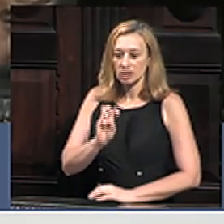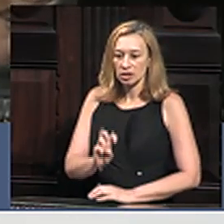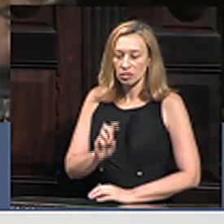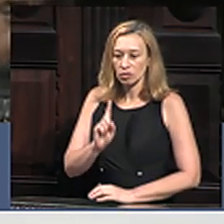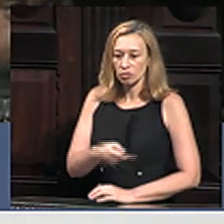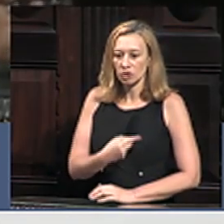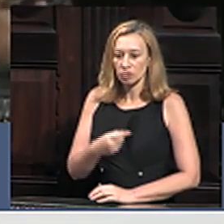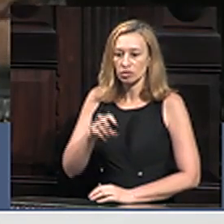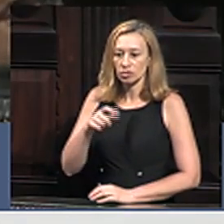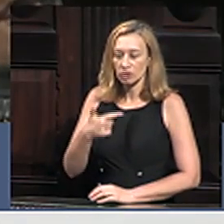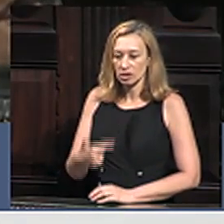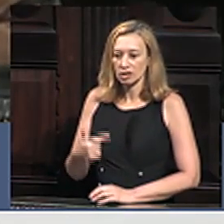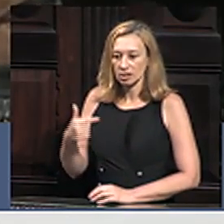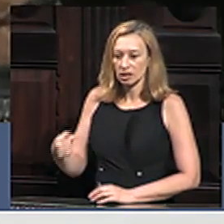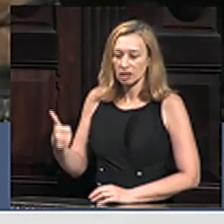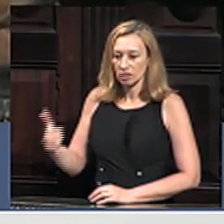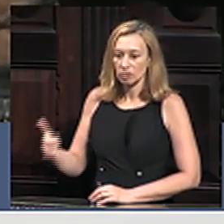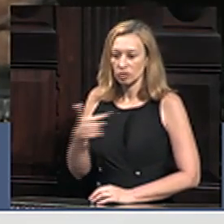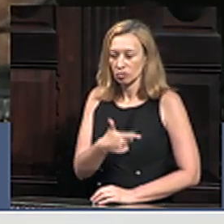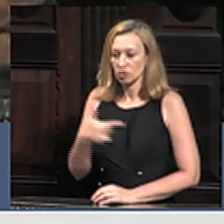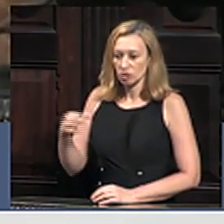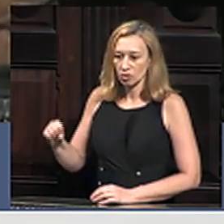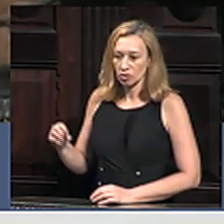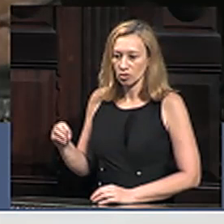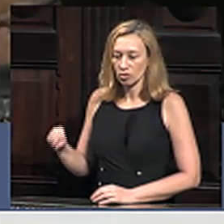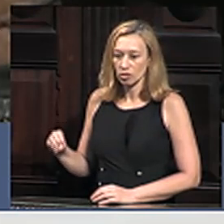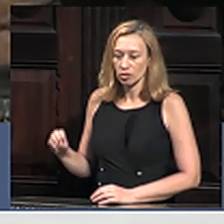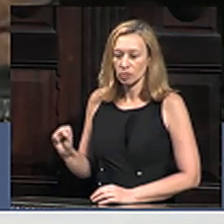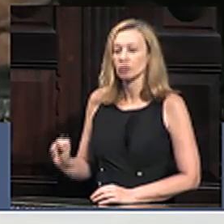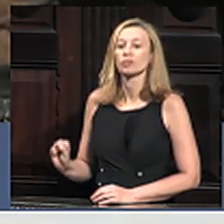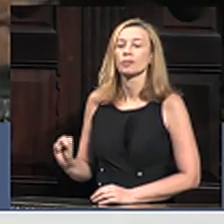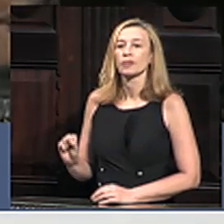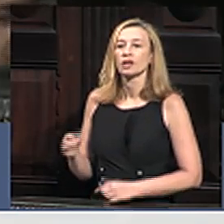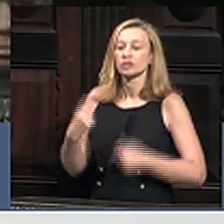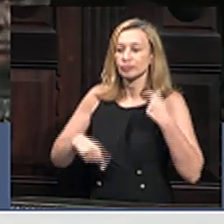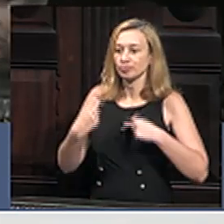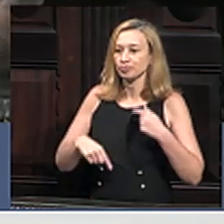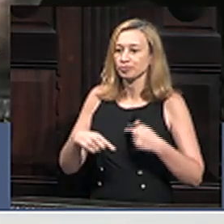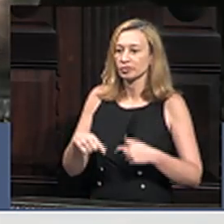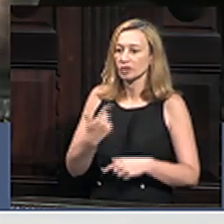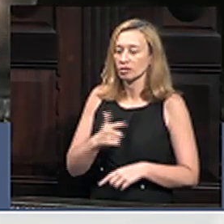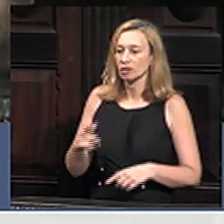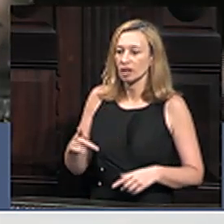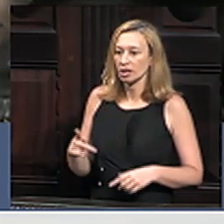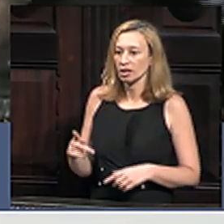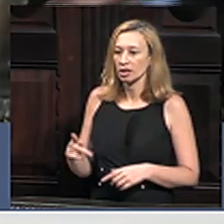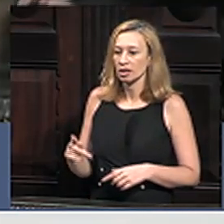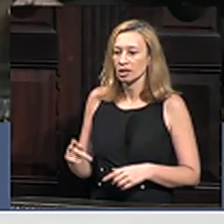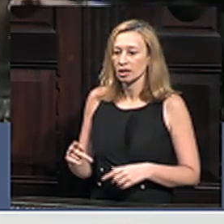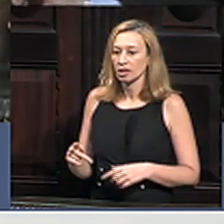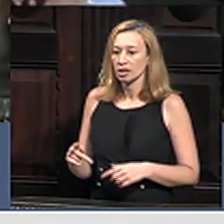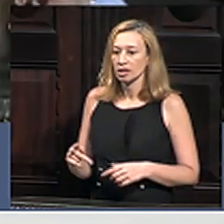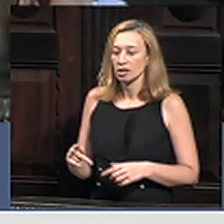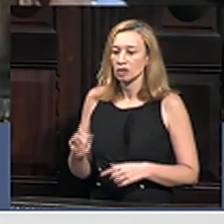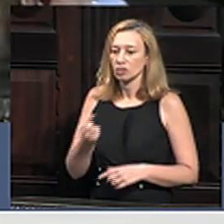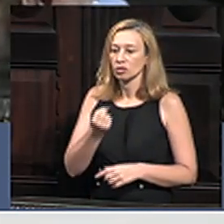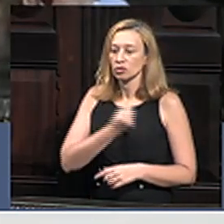5.271 de 25 de junho de 2008. Em discussão, não havendo quem queira discutir, é encerrada a discussão.